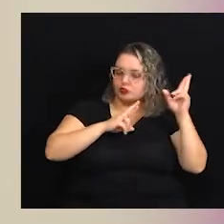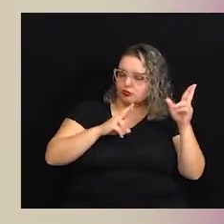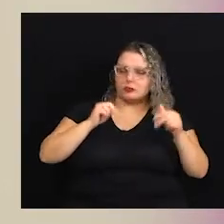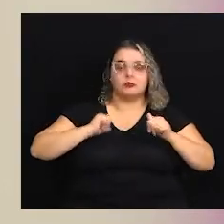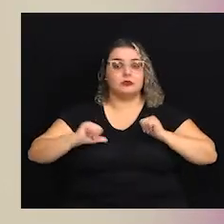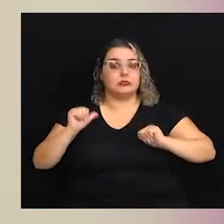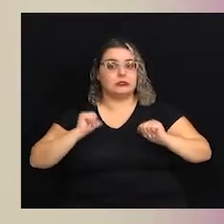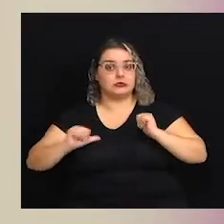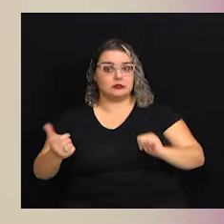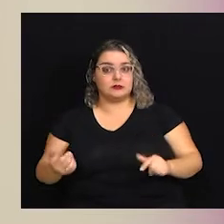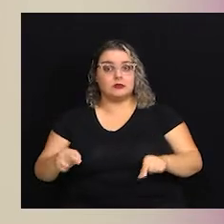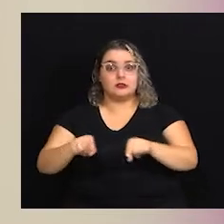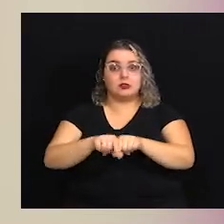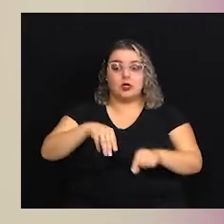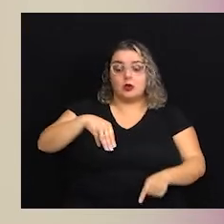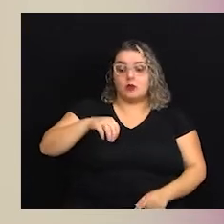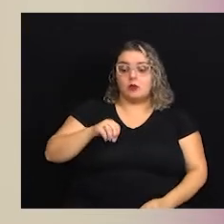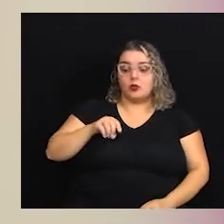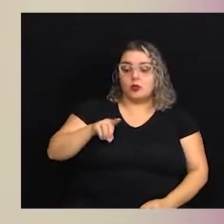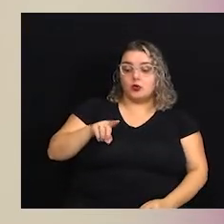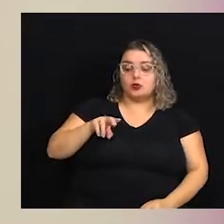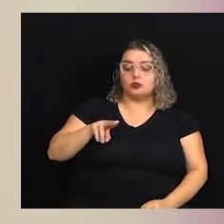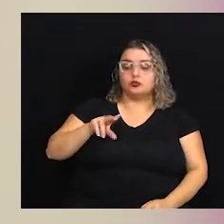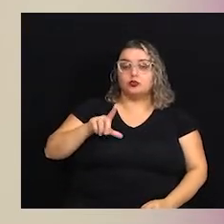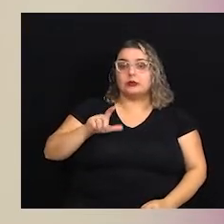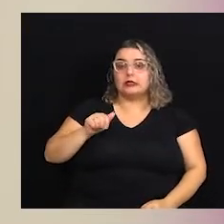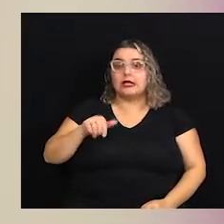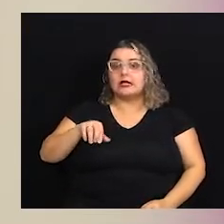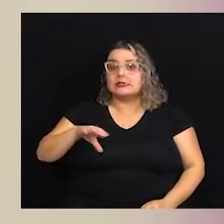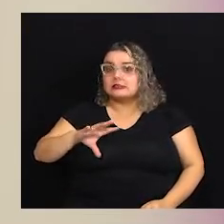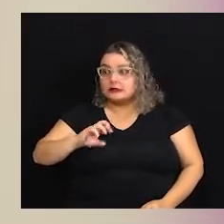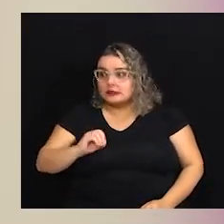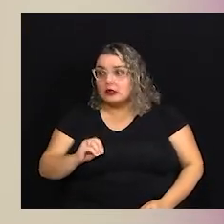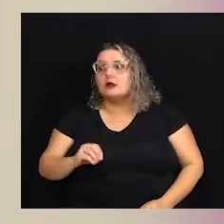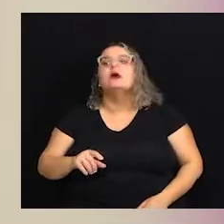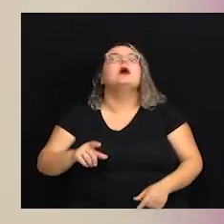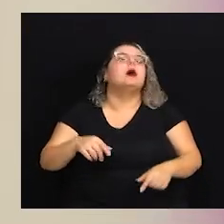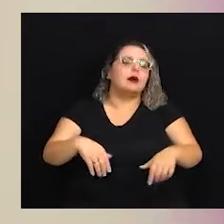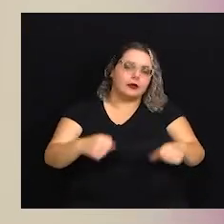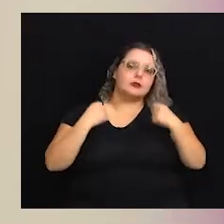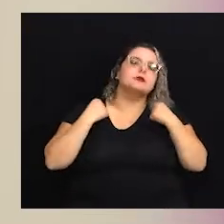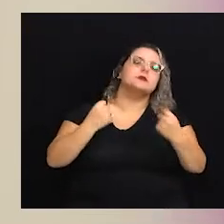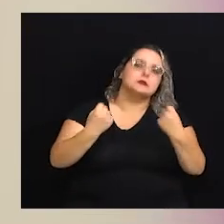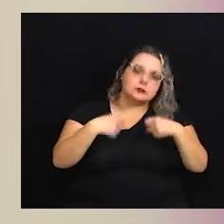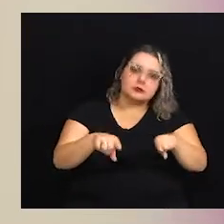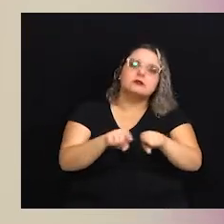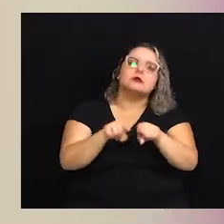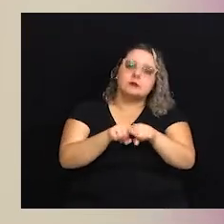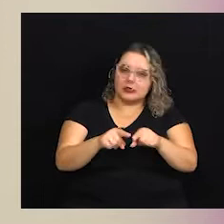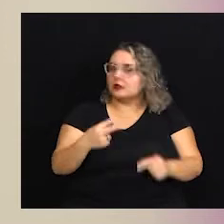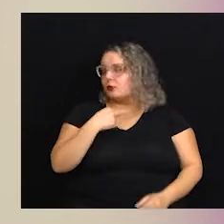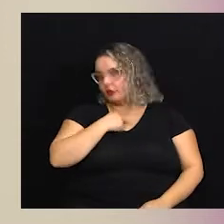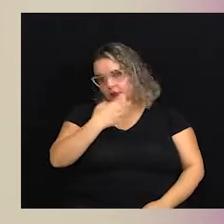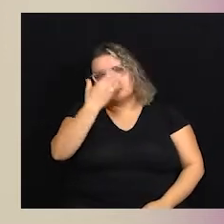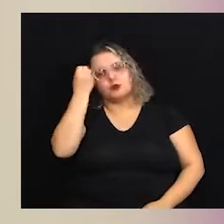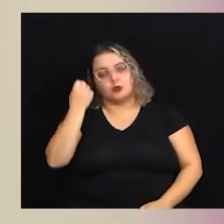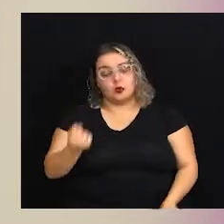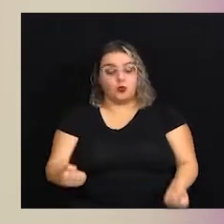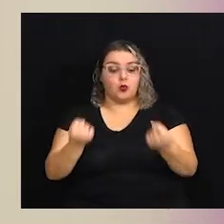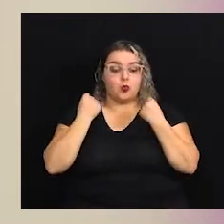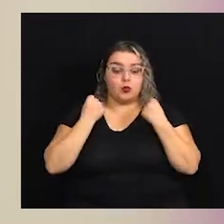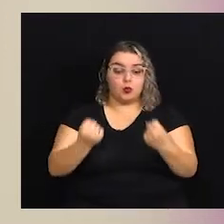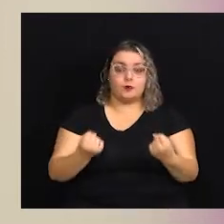ansiedade, e a modulação hormonal. Ó. E claro, exercício também, né? Não podemos esquecer,